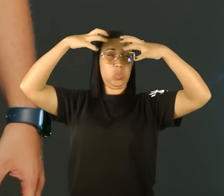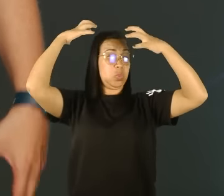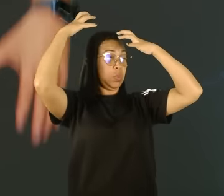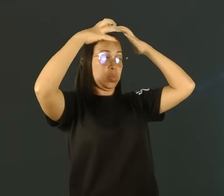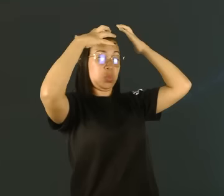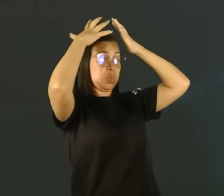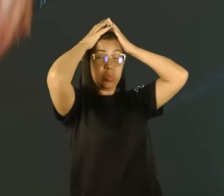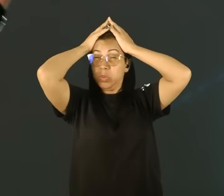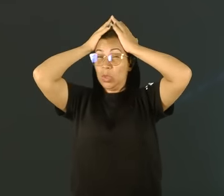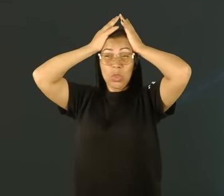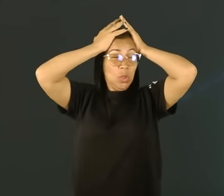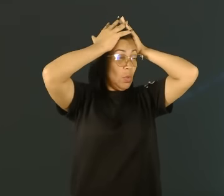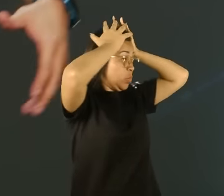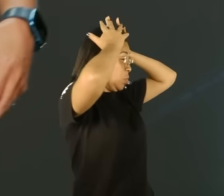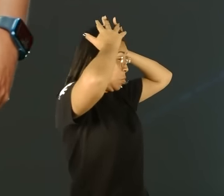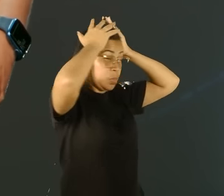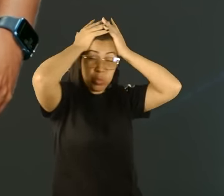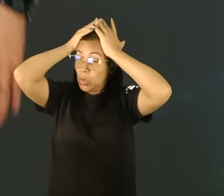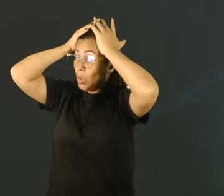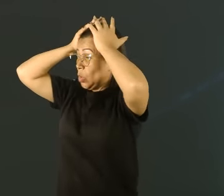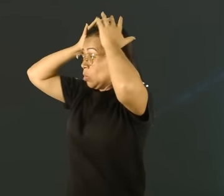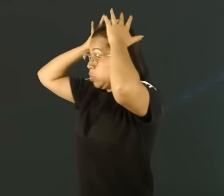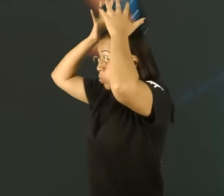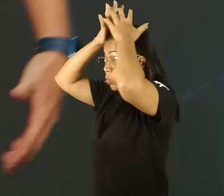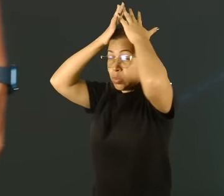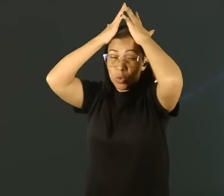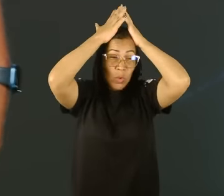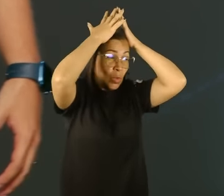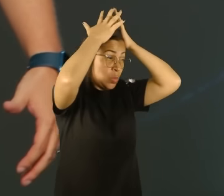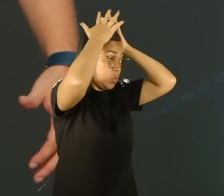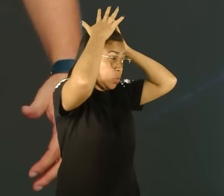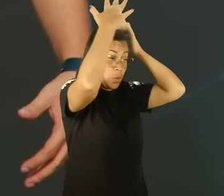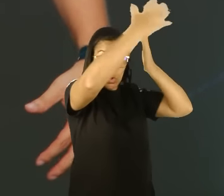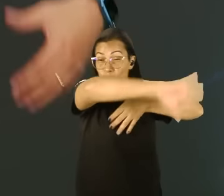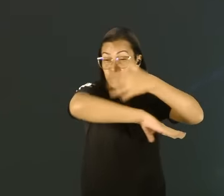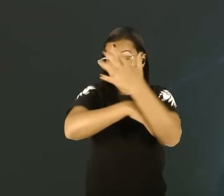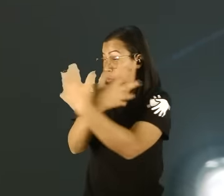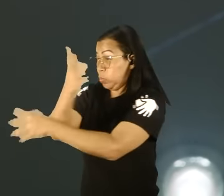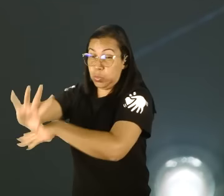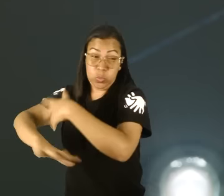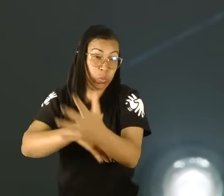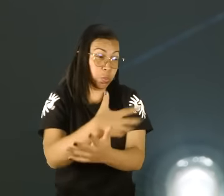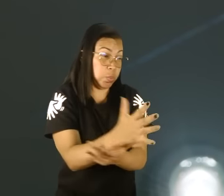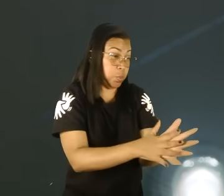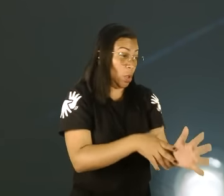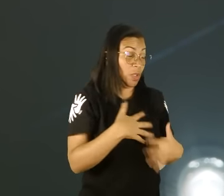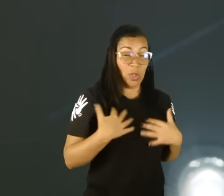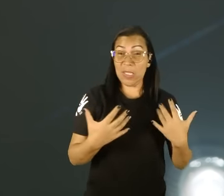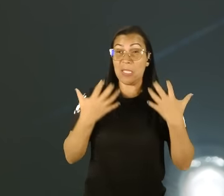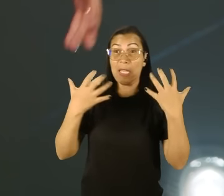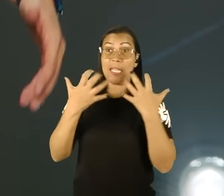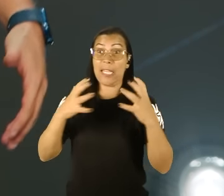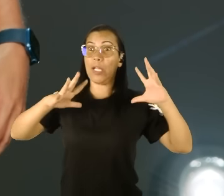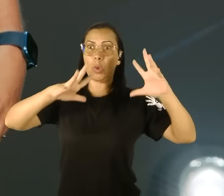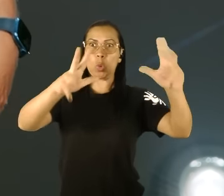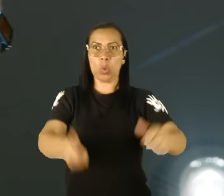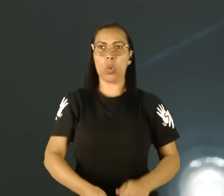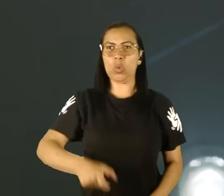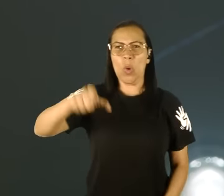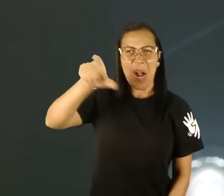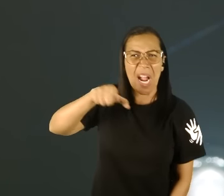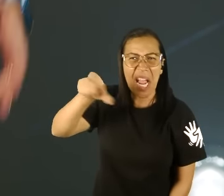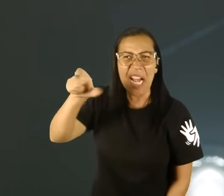Está andando igual um maluco, atropelando a vida, que, querendo fazer coisas que não precisa, estoura o cartão de